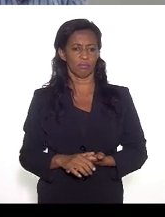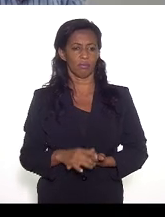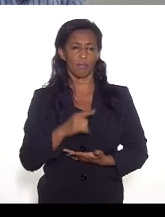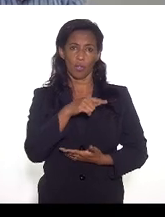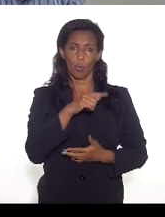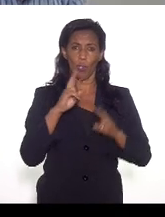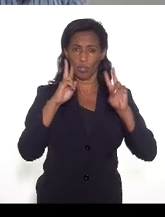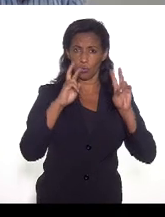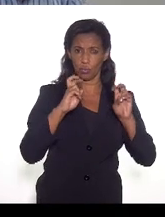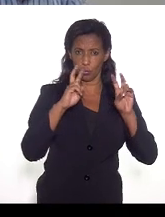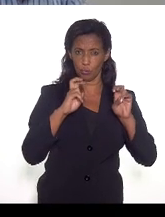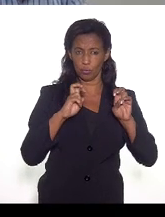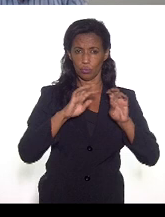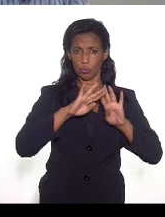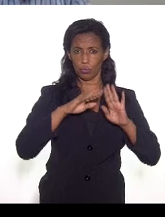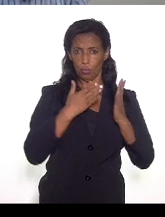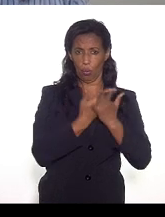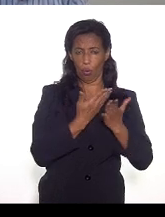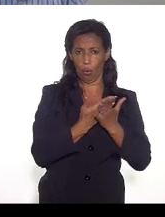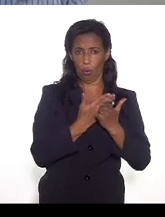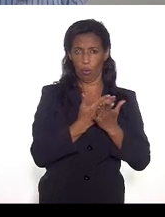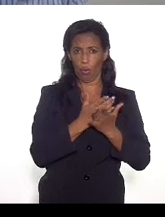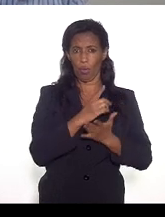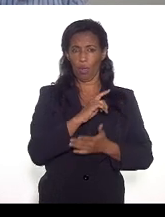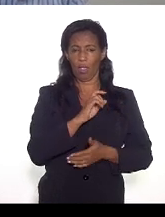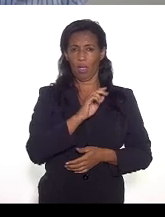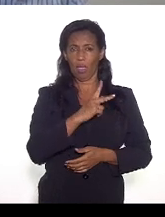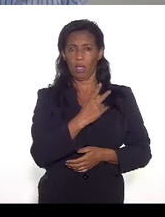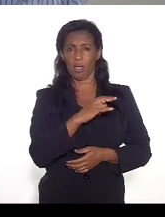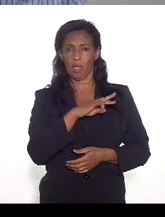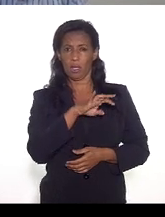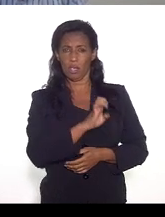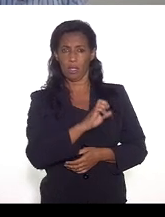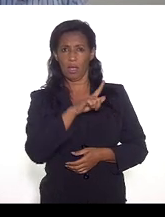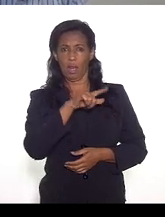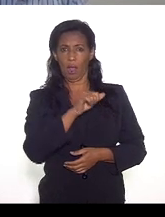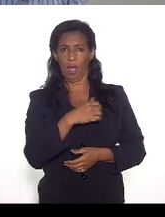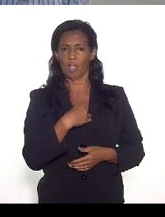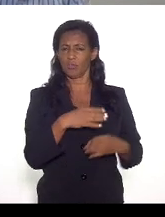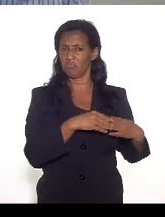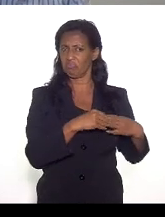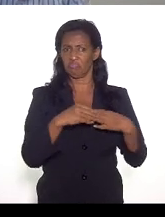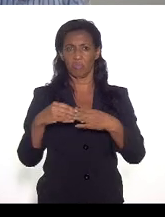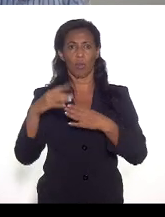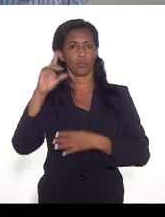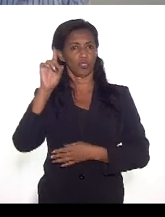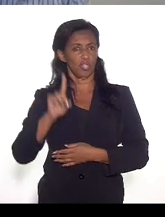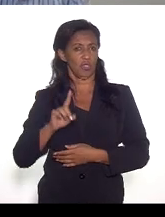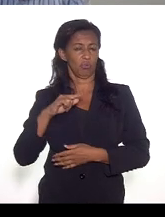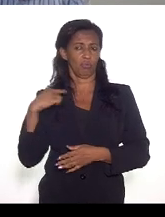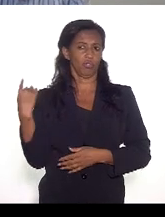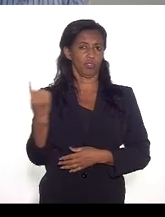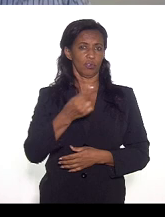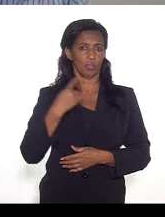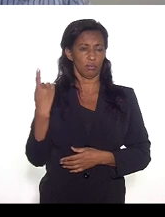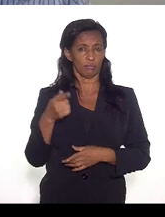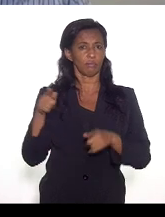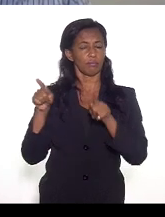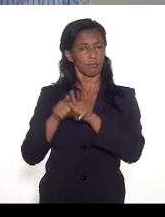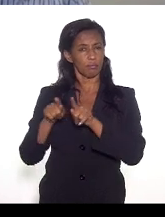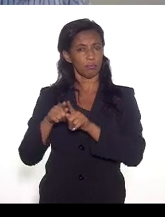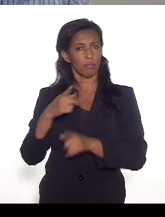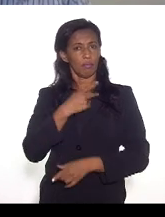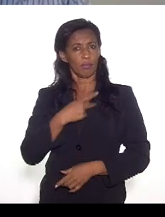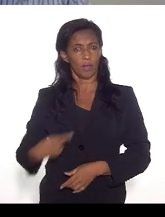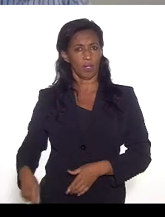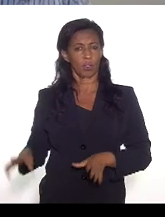levar o assunto do Colégio Estadual Henrique Lages ao diretor-geral do material, que é também o presidente